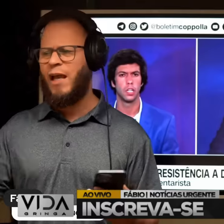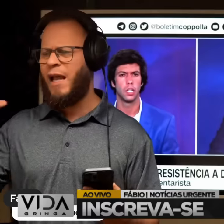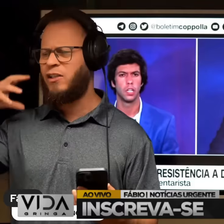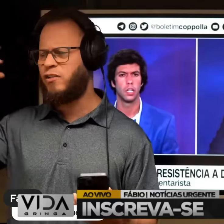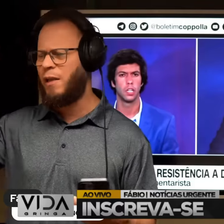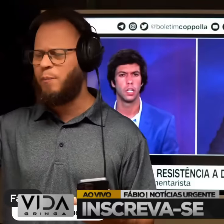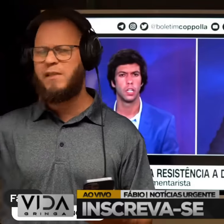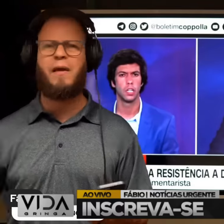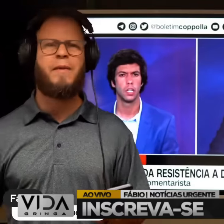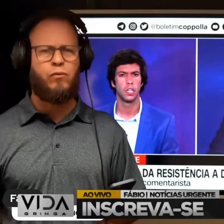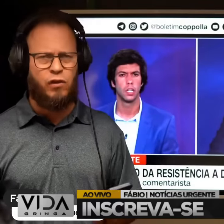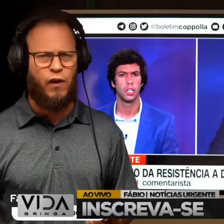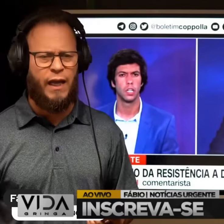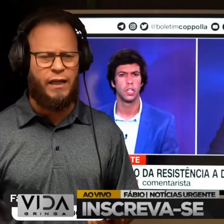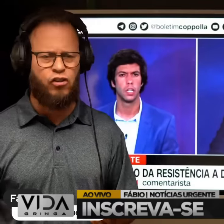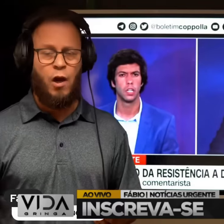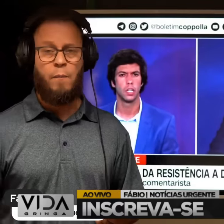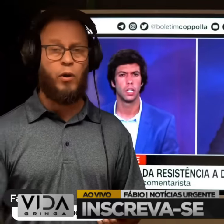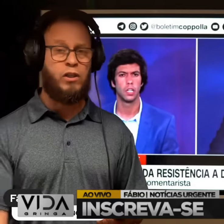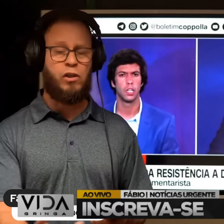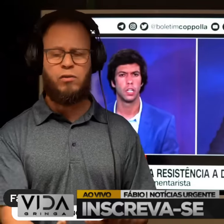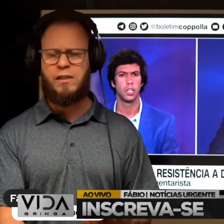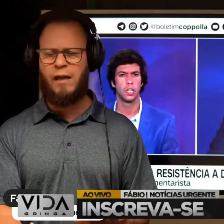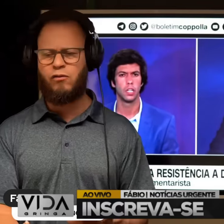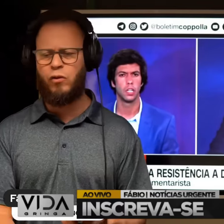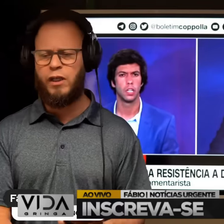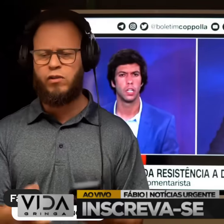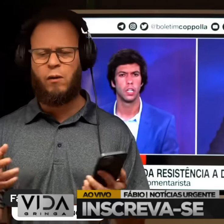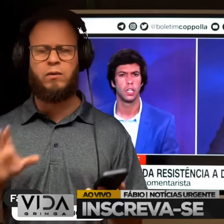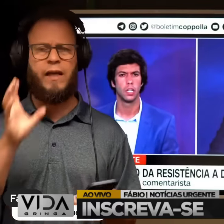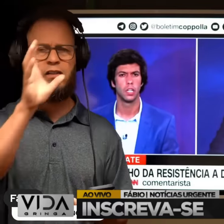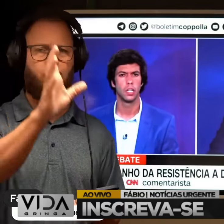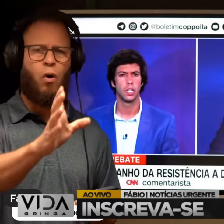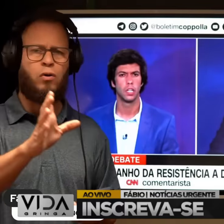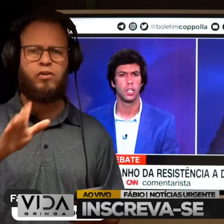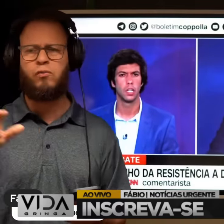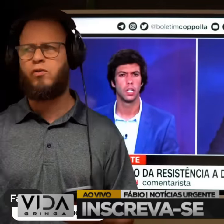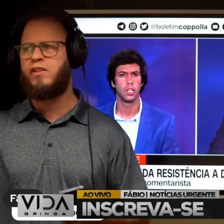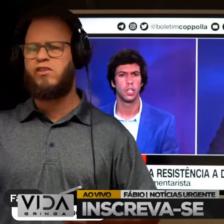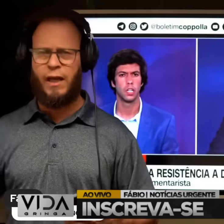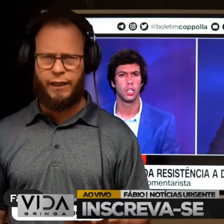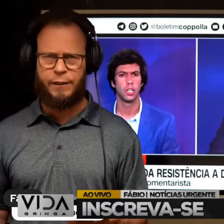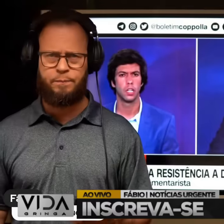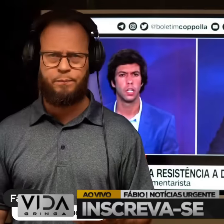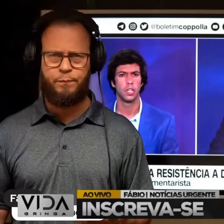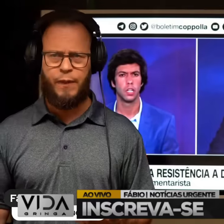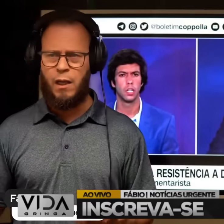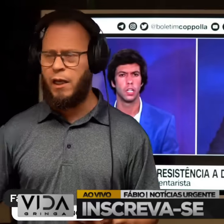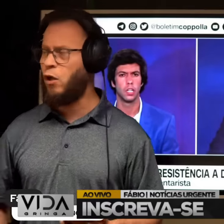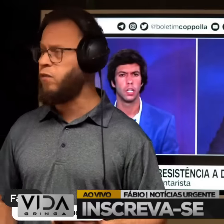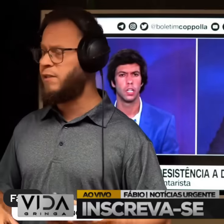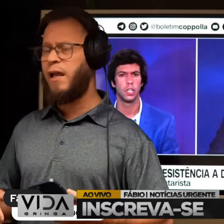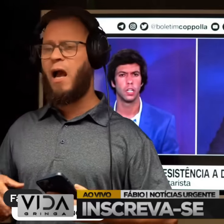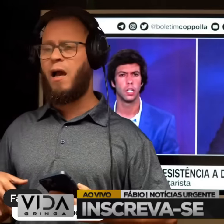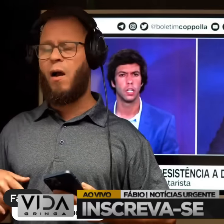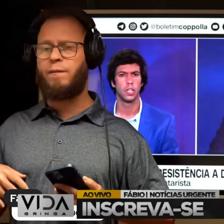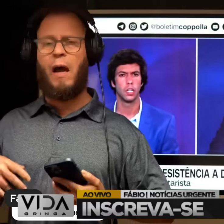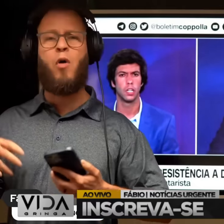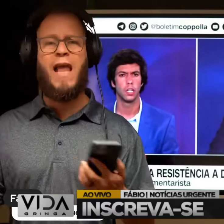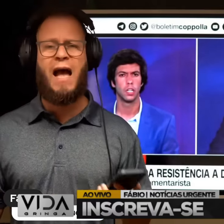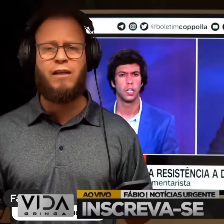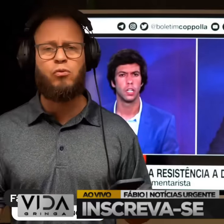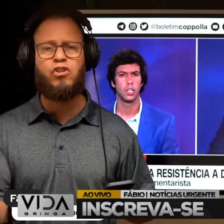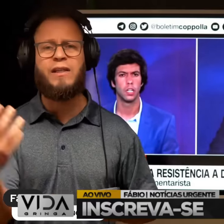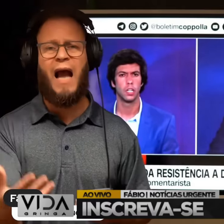juízes, eles têm pensamentos diferentes. Por isso que nos Estados Unidos, o que acontece? Todos são juízes de carreira. Então você dá